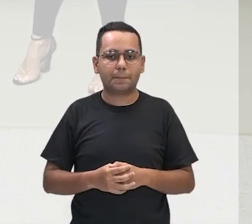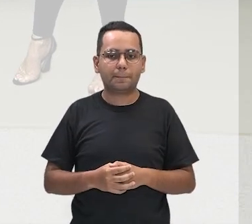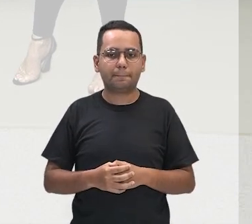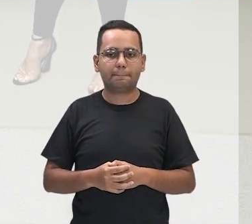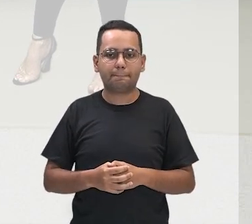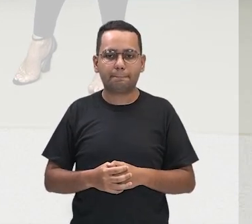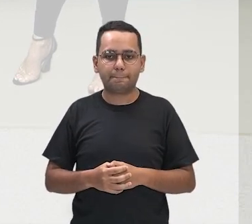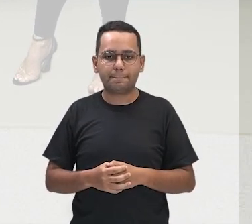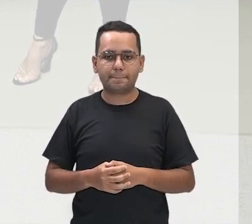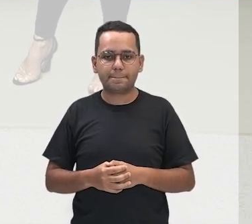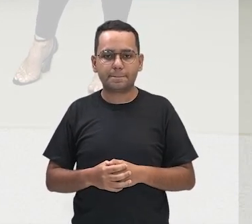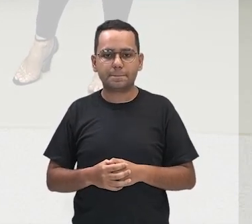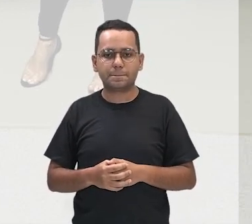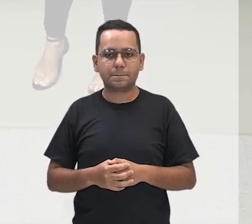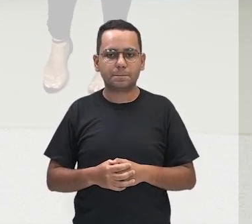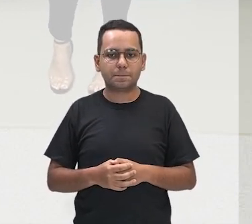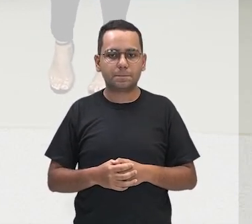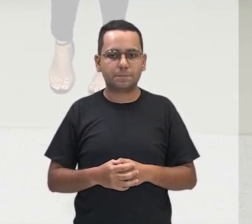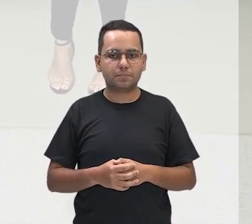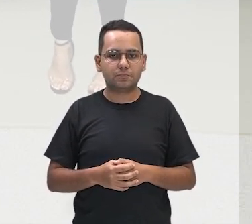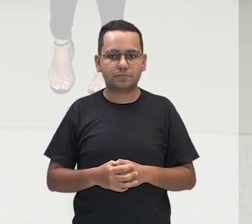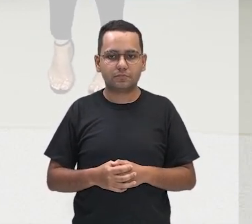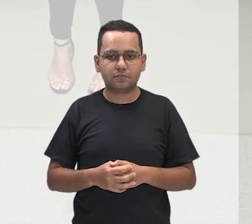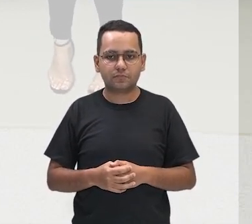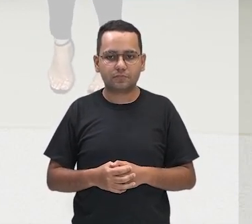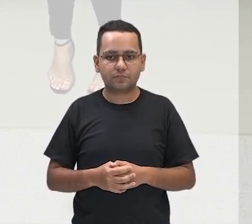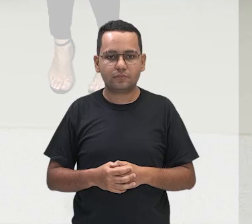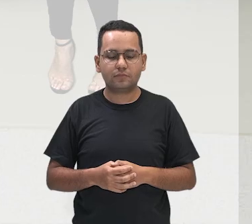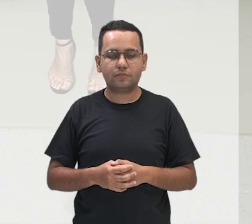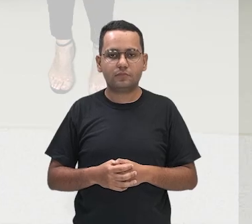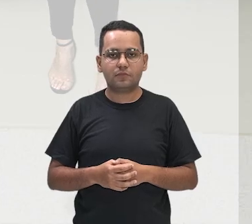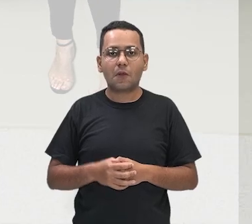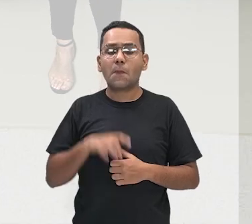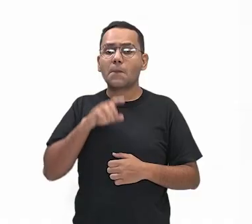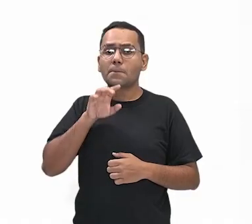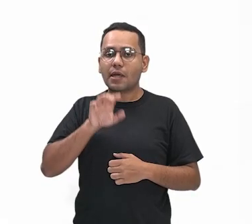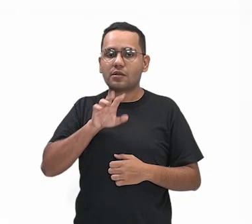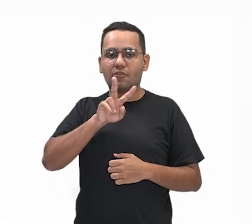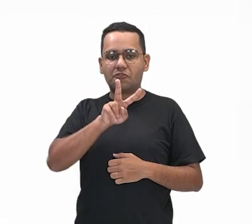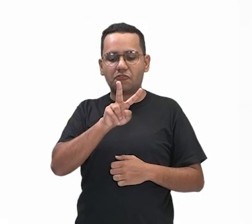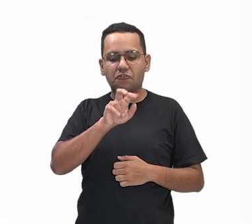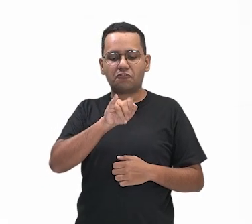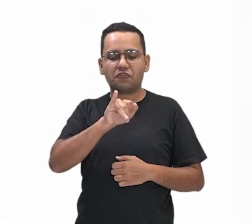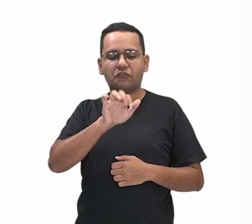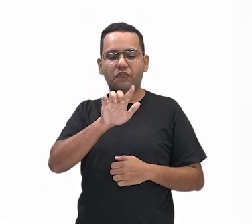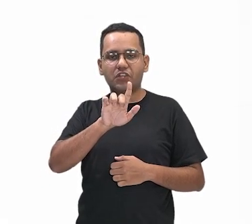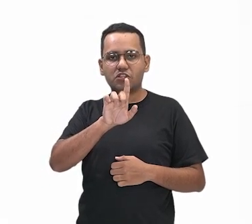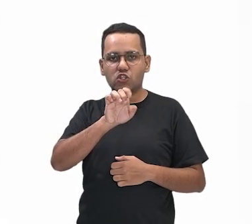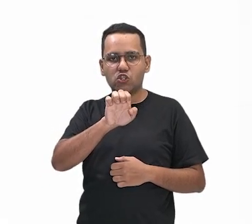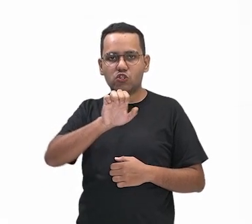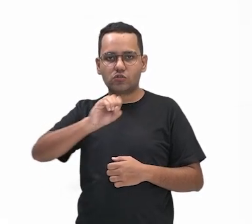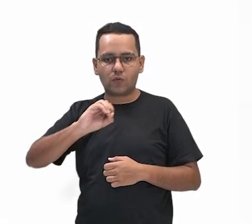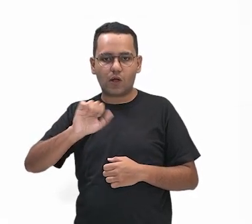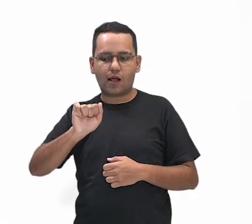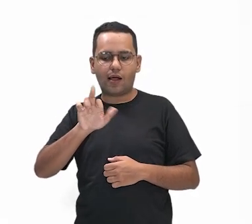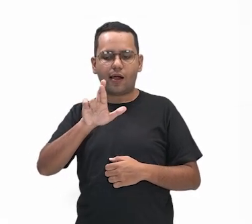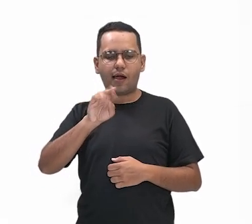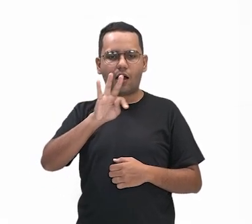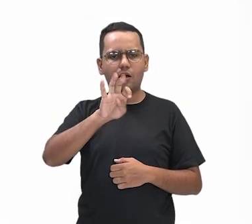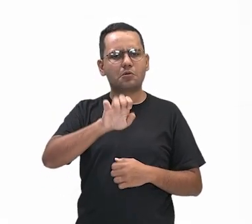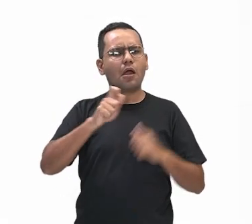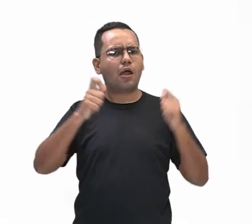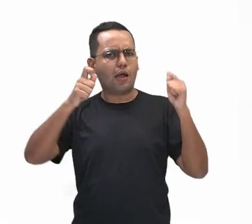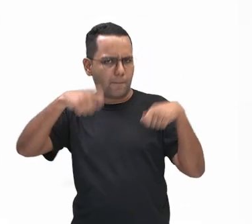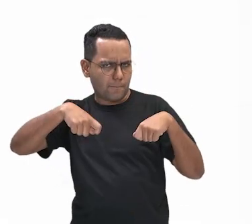fazer a sua composição. A videoarte é uma forma artística capaz